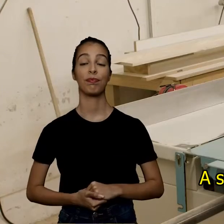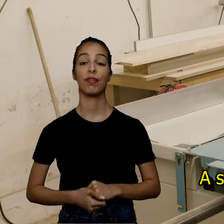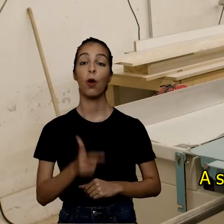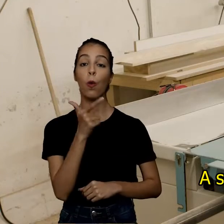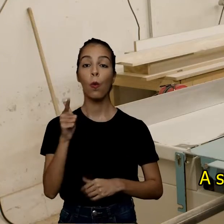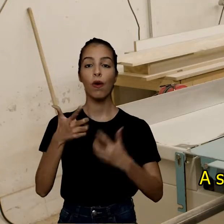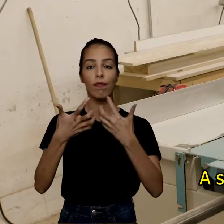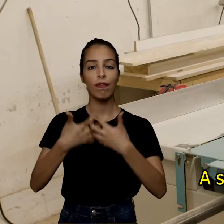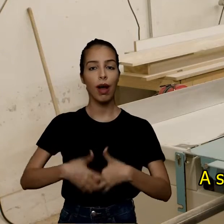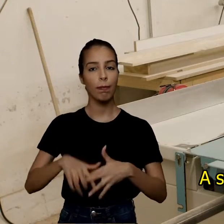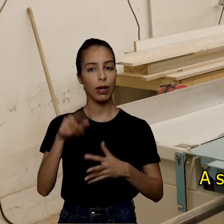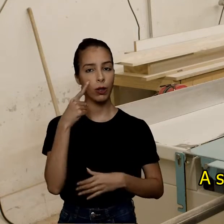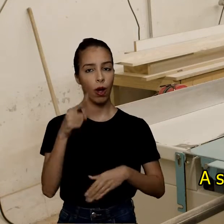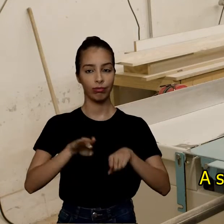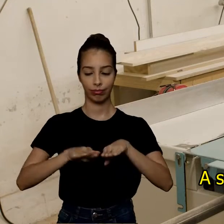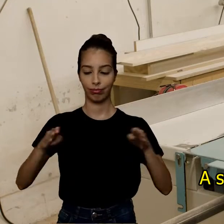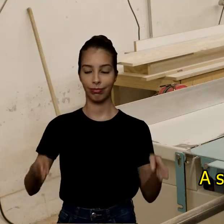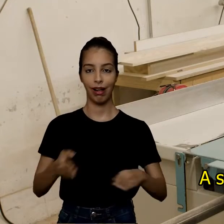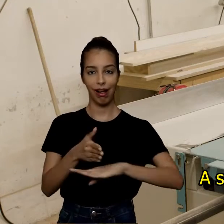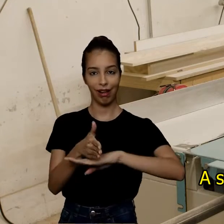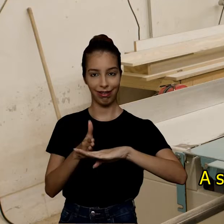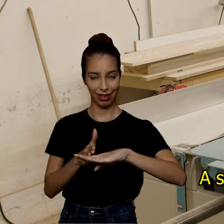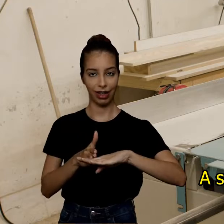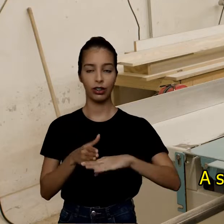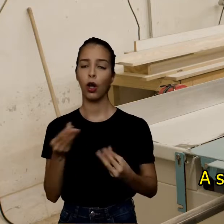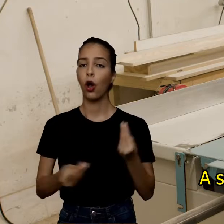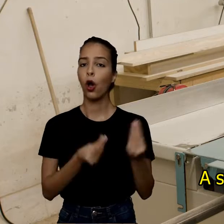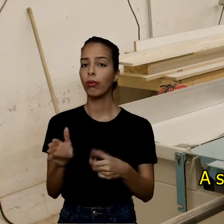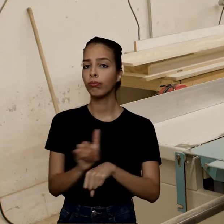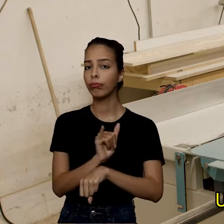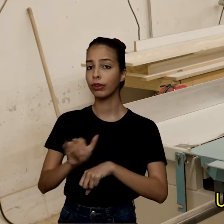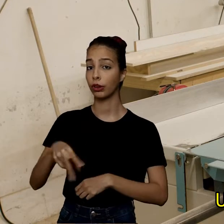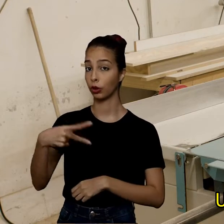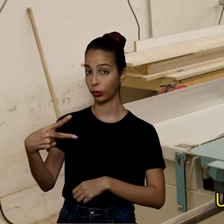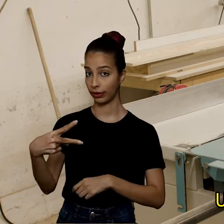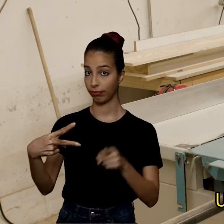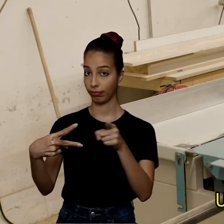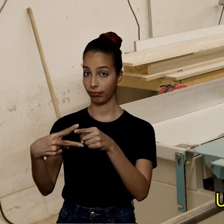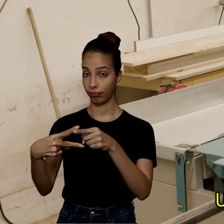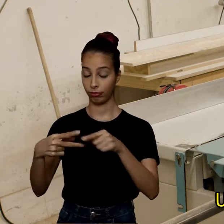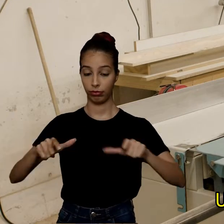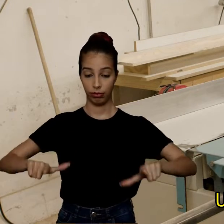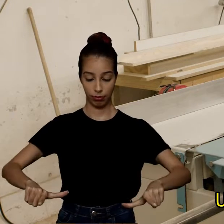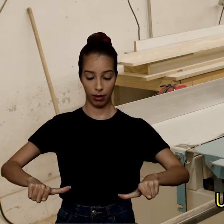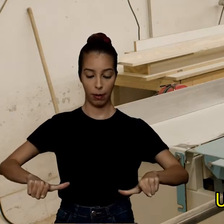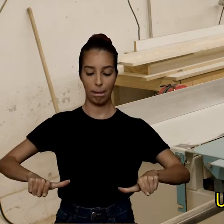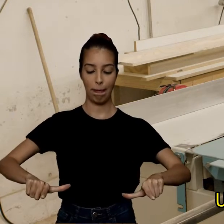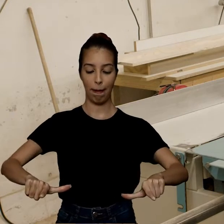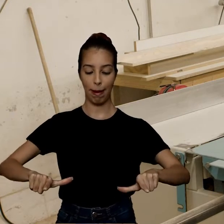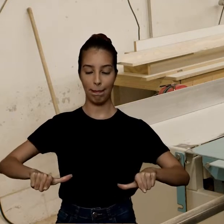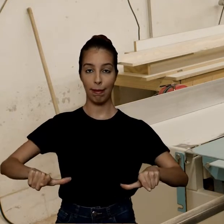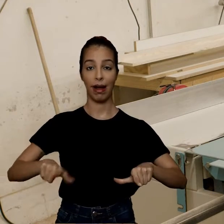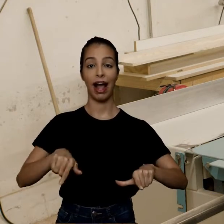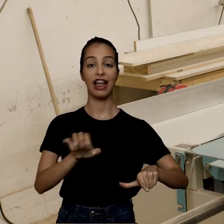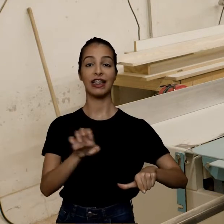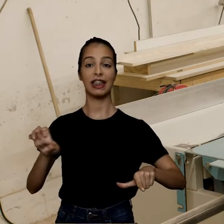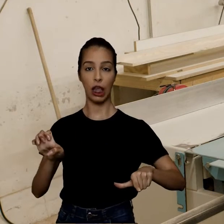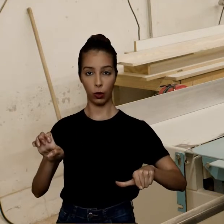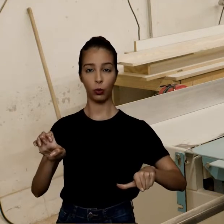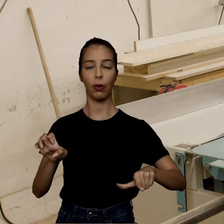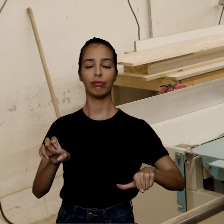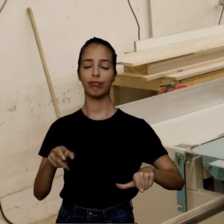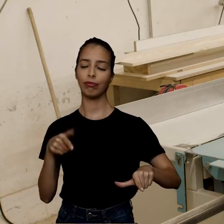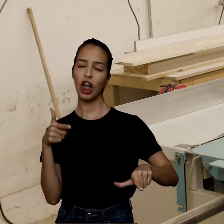A serra de bancada, ela tem basicamente duas formas de trabalhar. Uma delas que é com o carrinho, que é esse